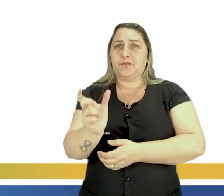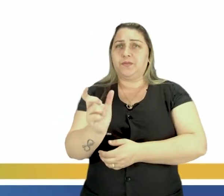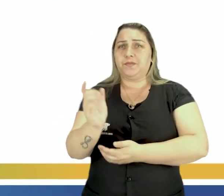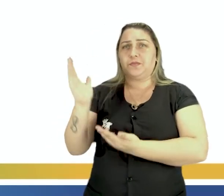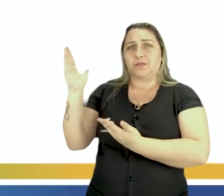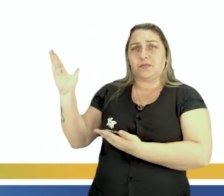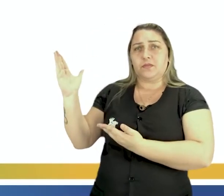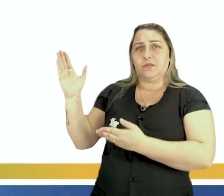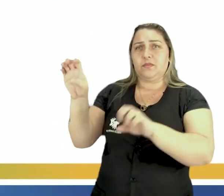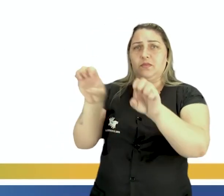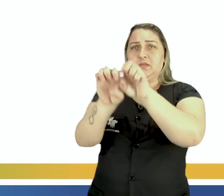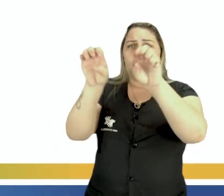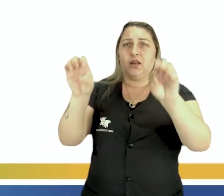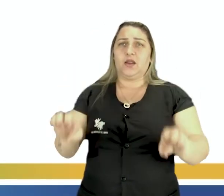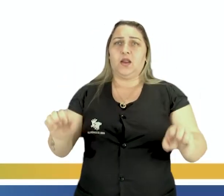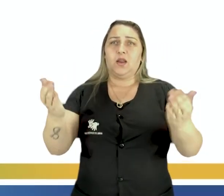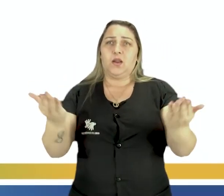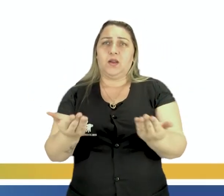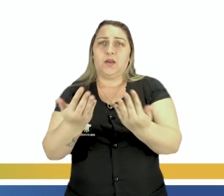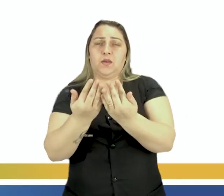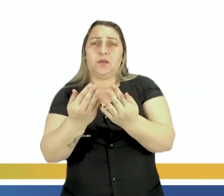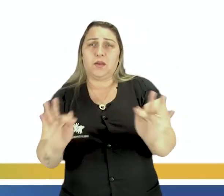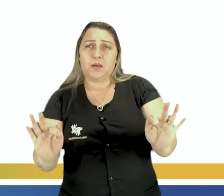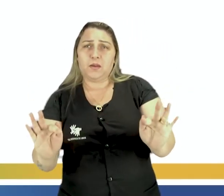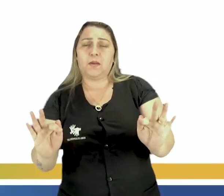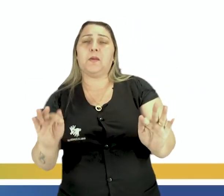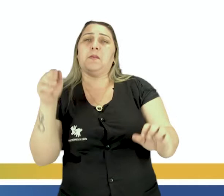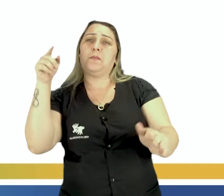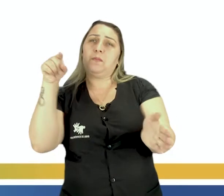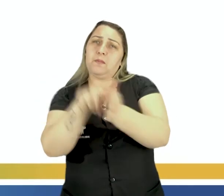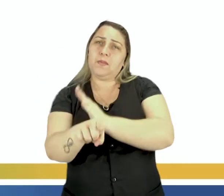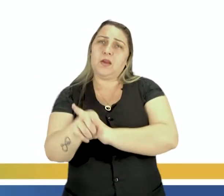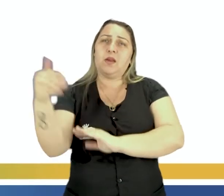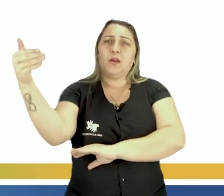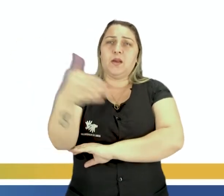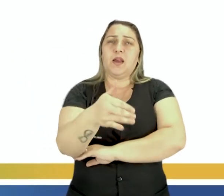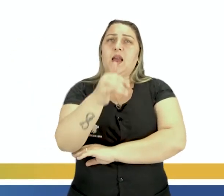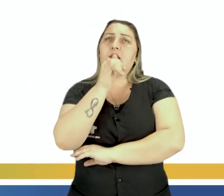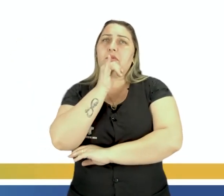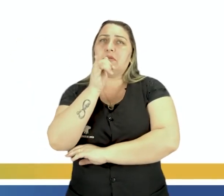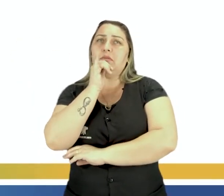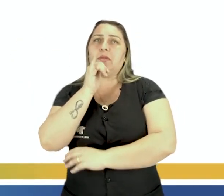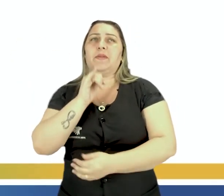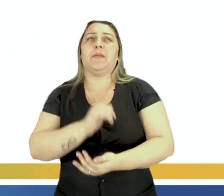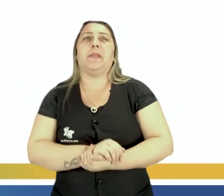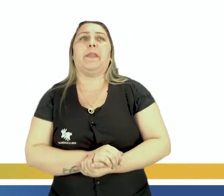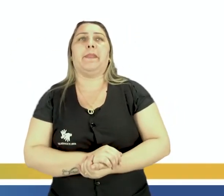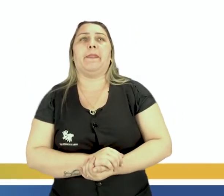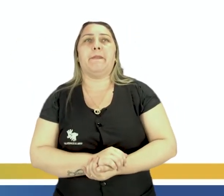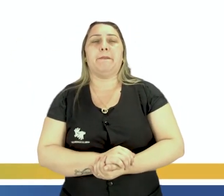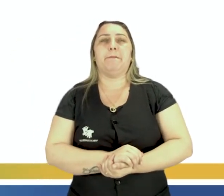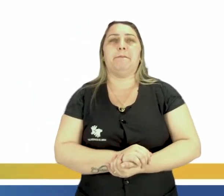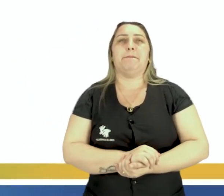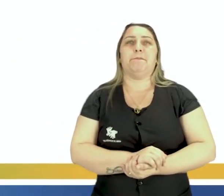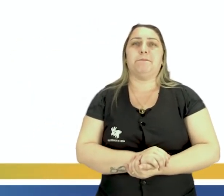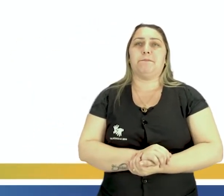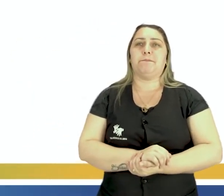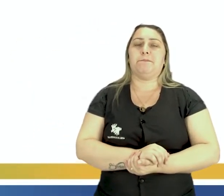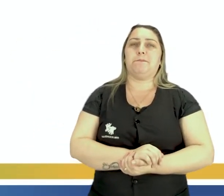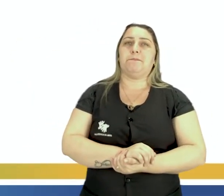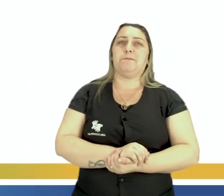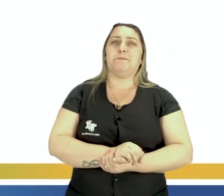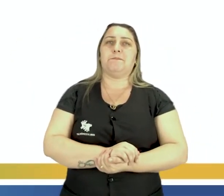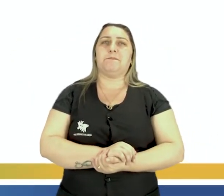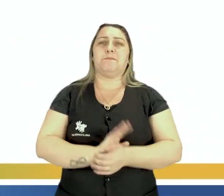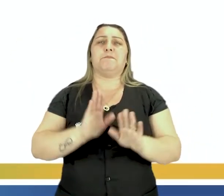com a estrutura do simple present, para fazer perguntas sobre frequência. Exemplos. How often do you go to the movies?